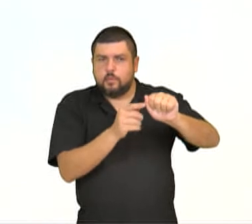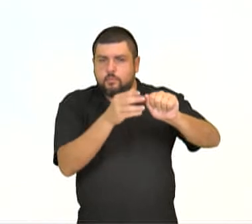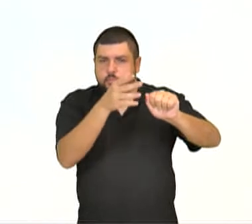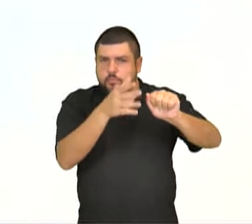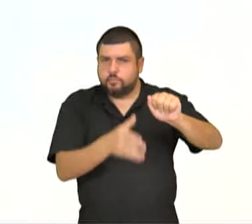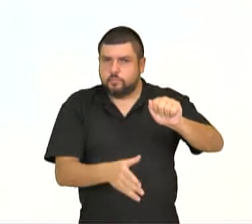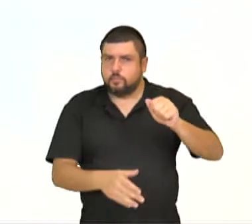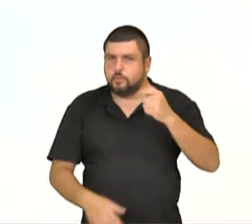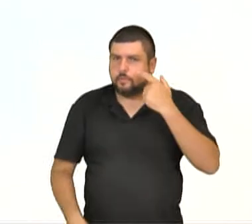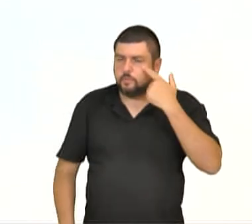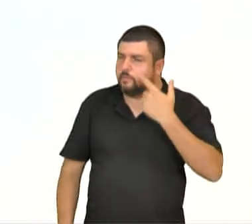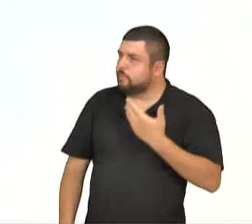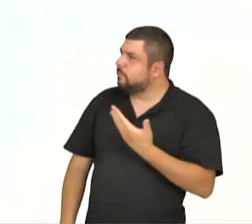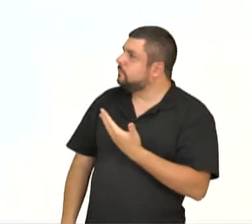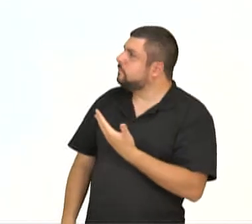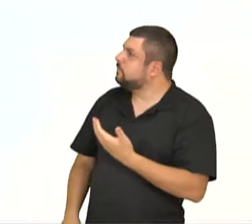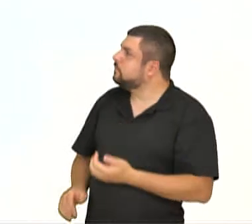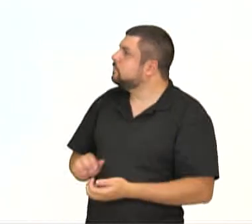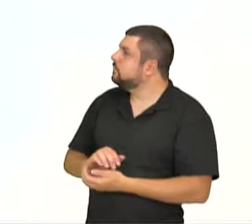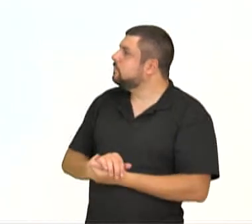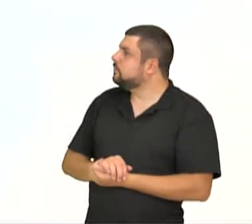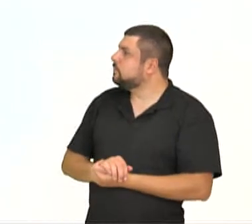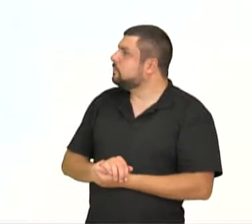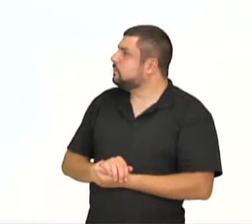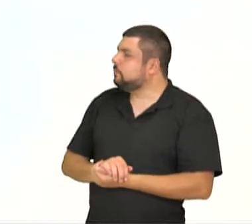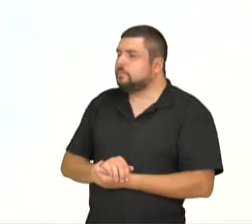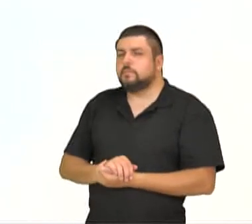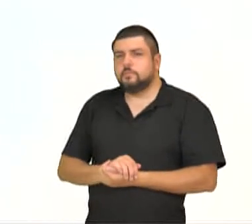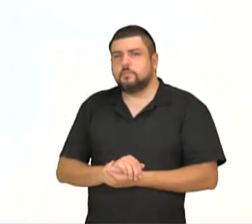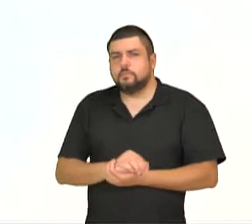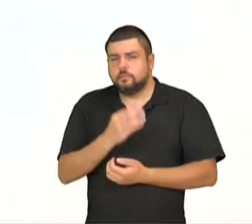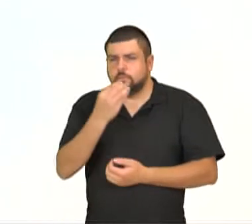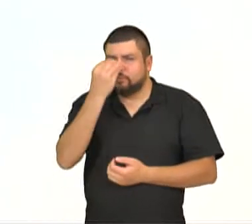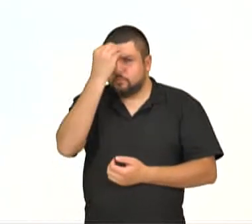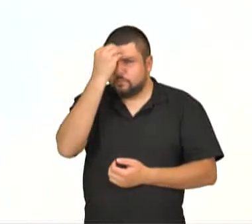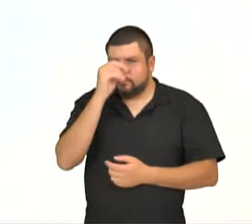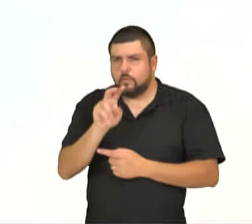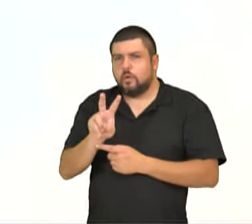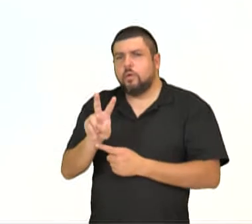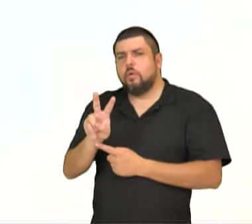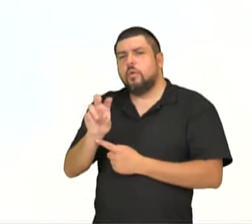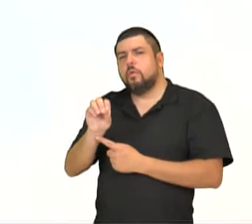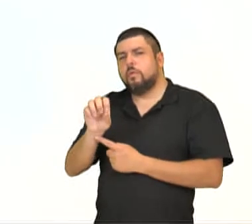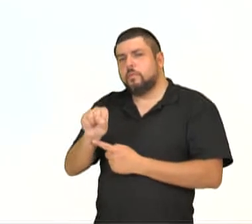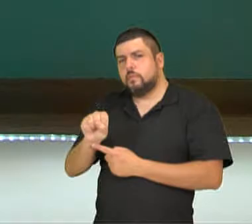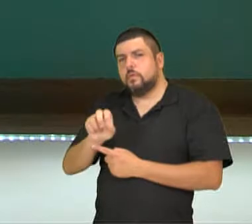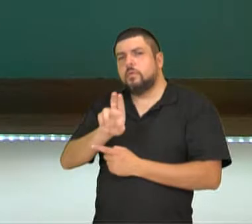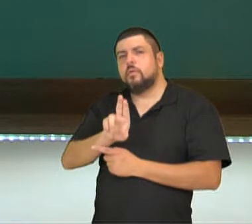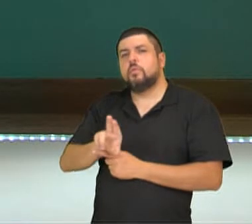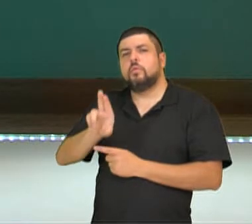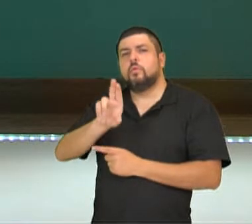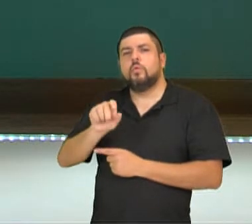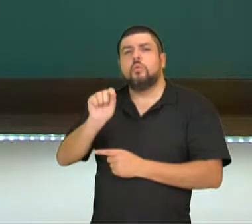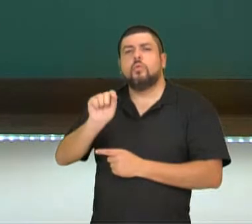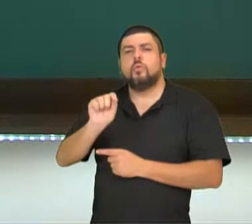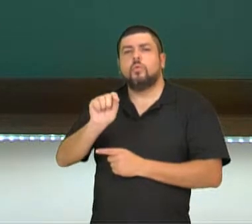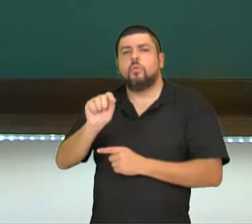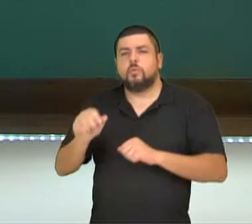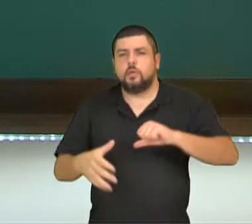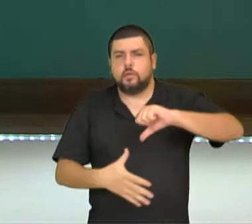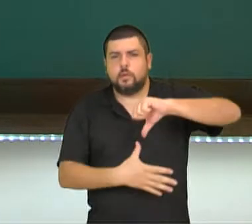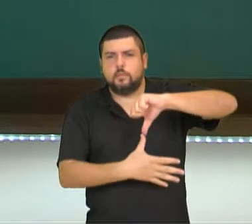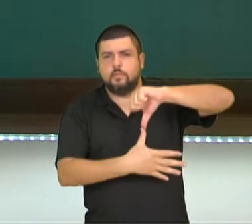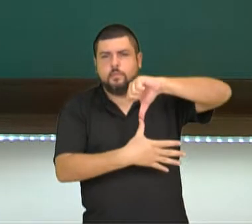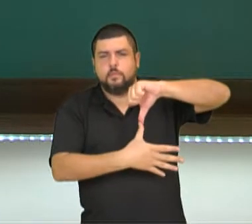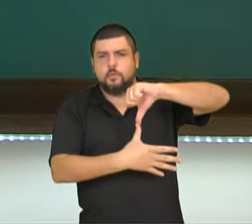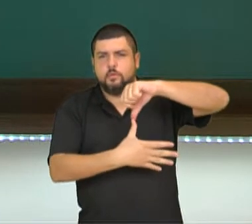usted. Lembrando, vos usado bastante na Argentina, bastante nos países aqui do espanhol americano,